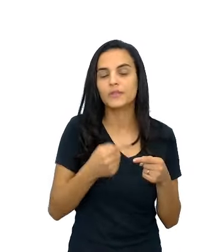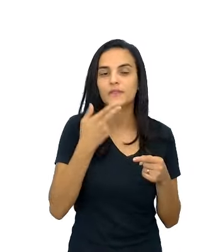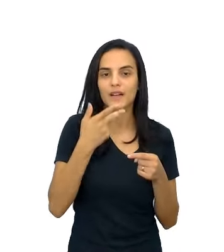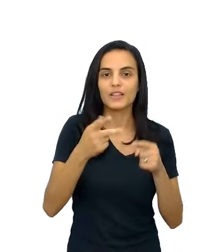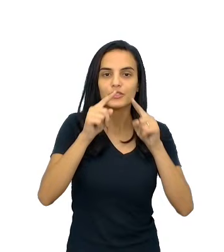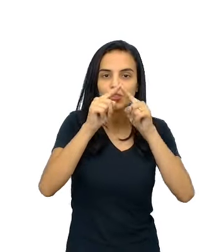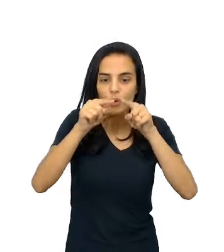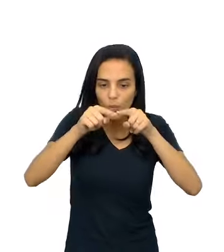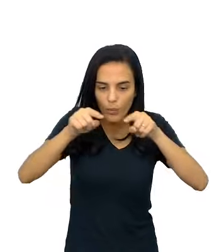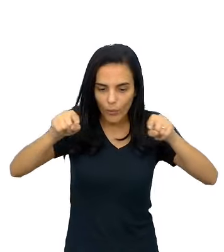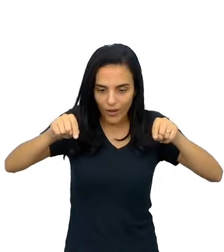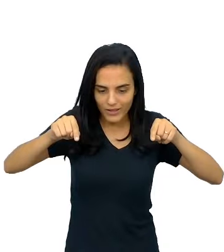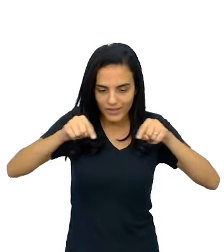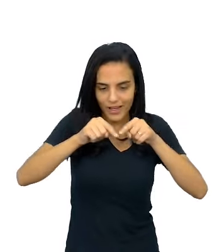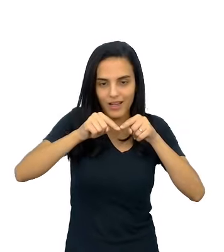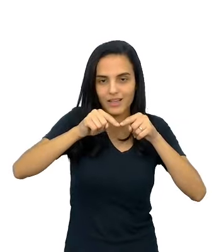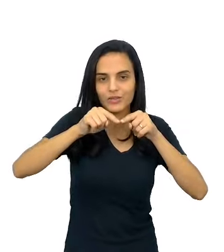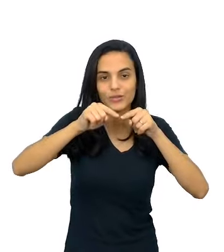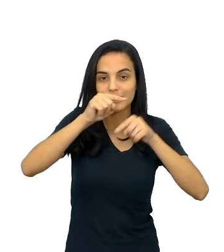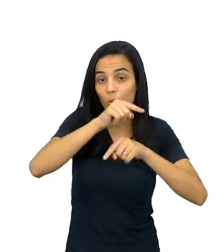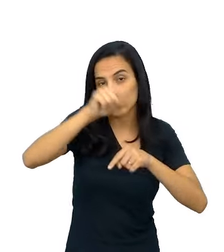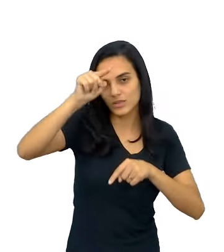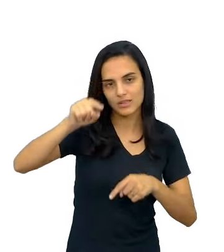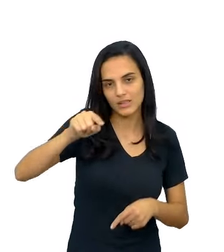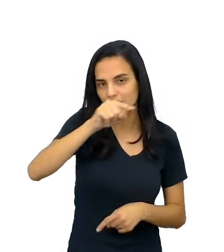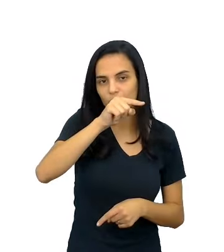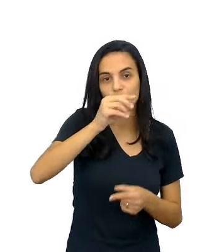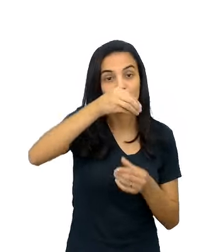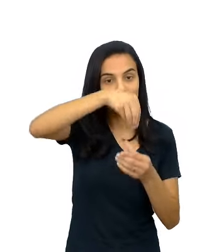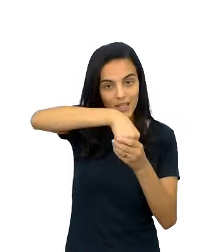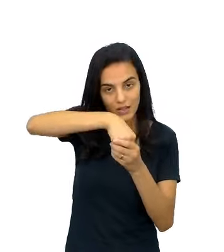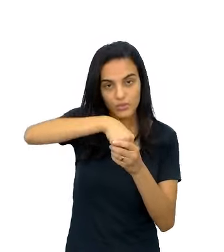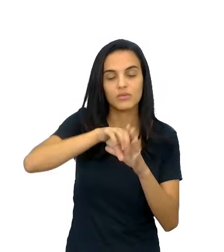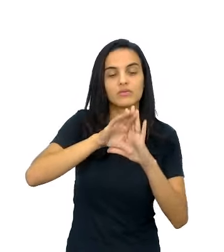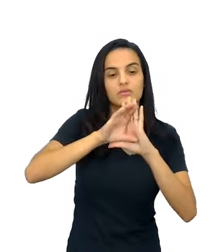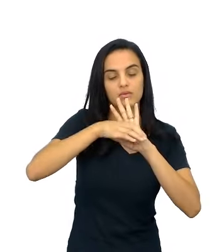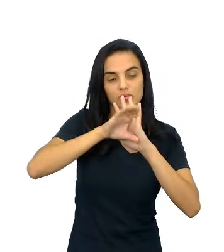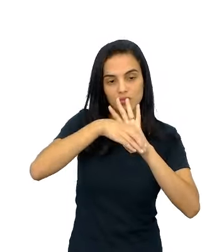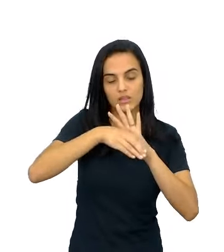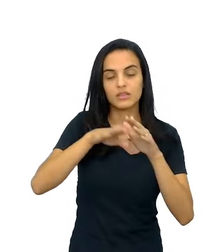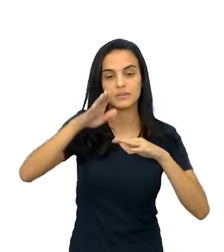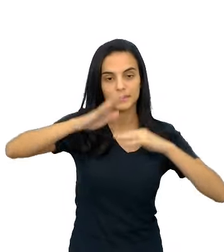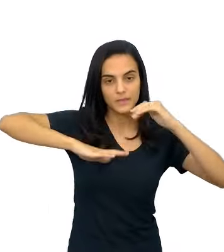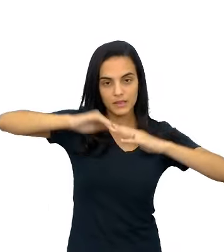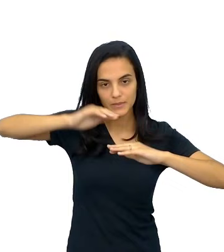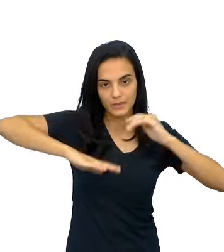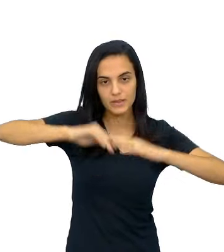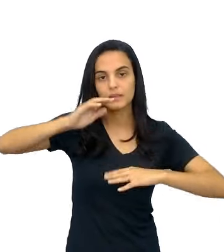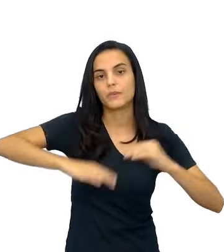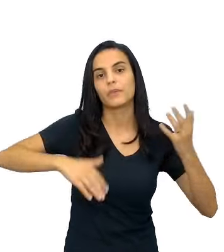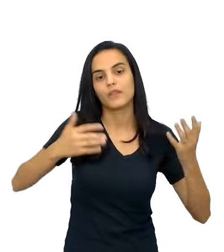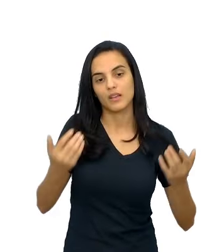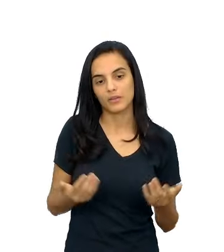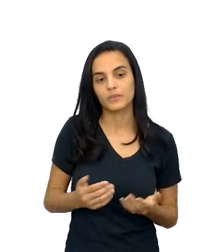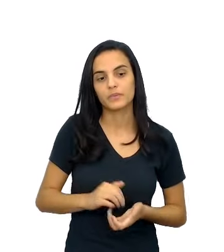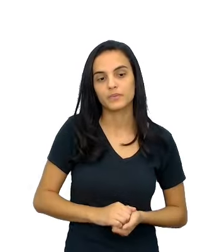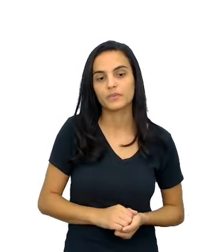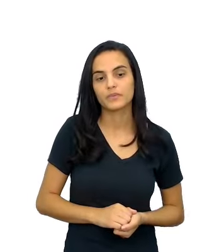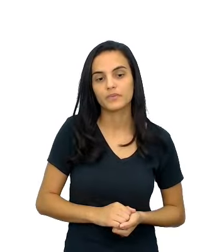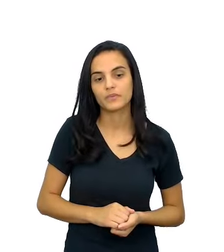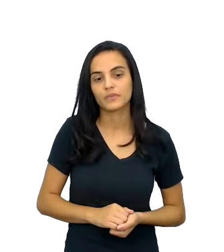e triângulo equilátero aqui, né, dentro desse contexto dessa habilidade, que essa habilidade é calcular medidas de ângulos